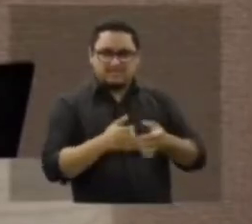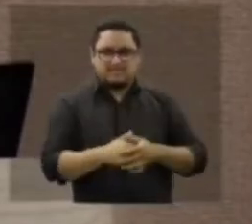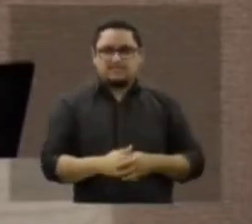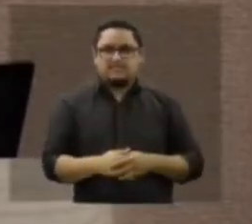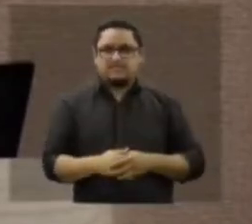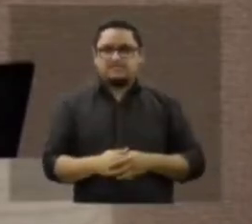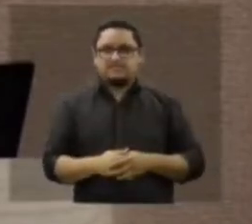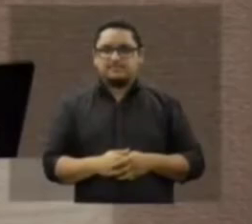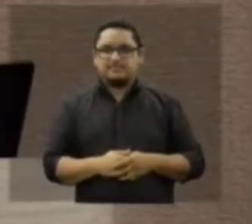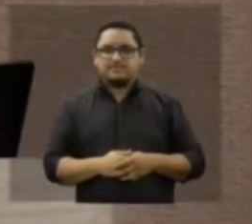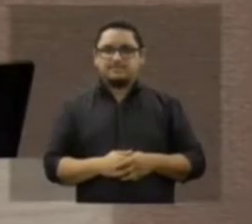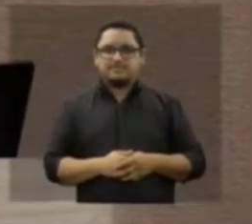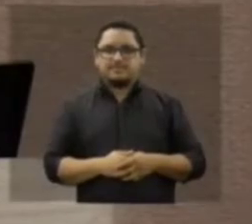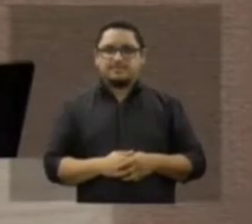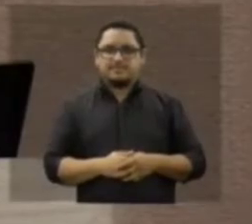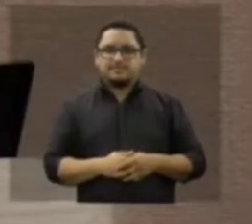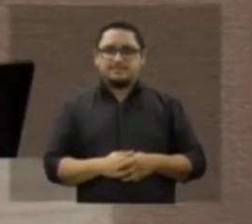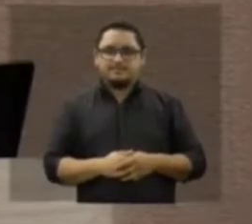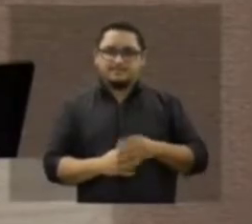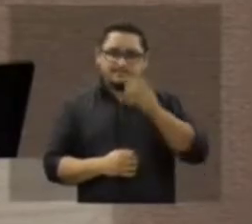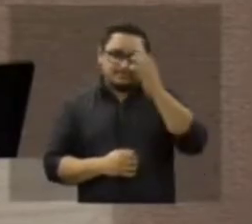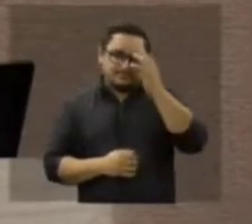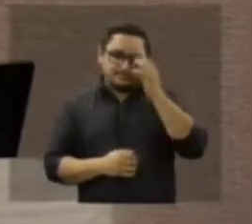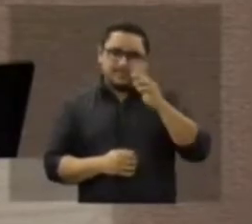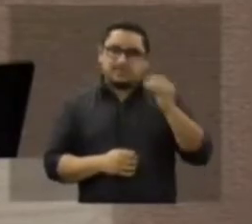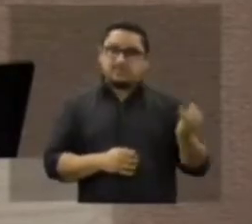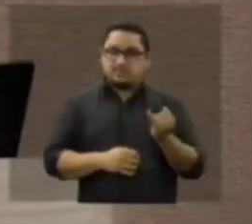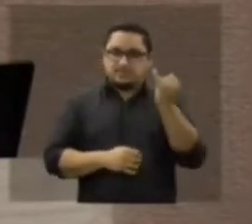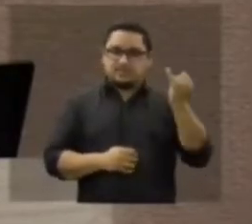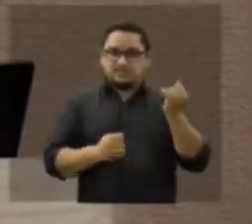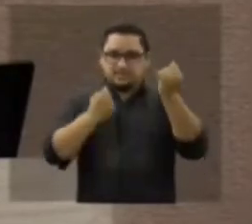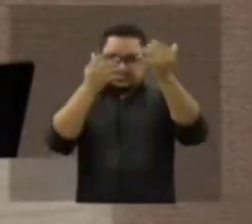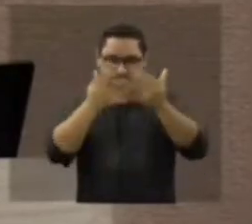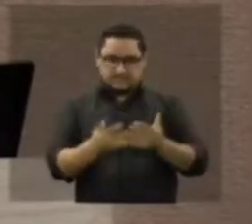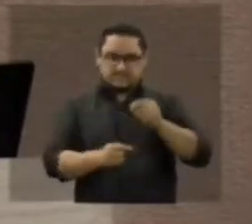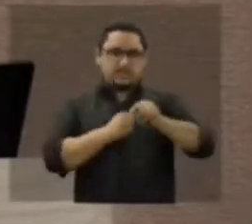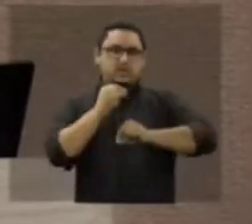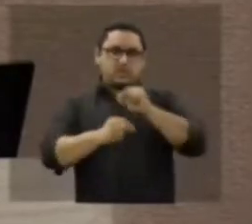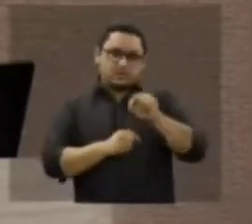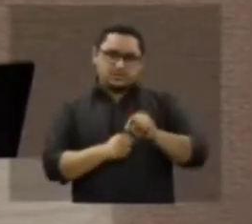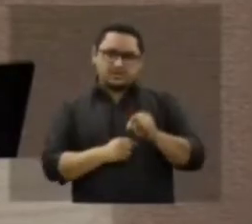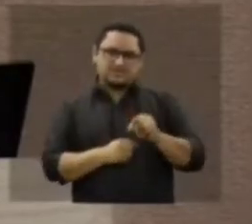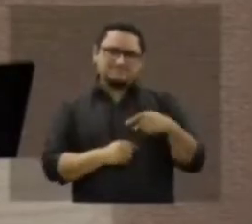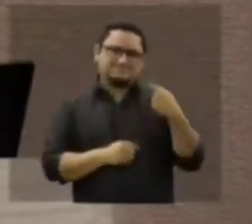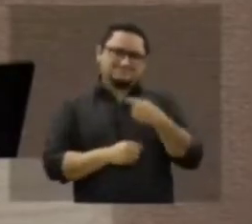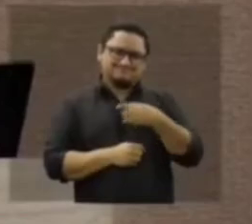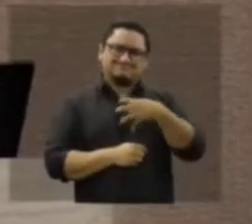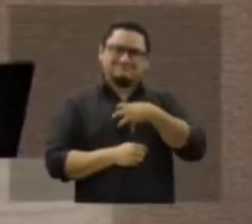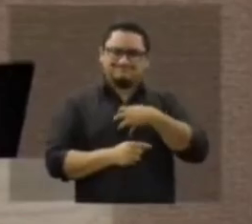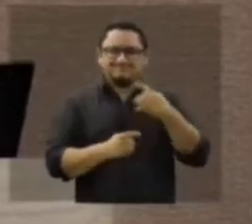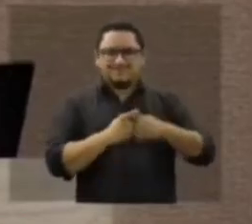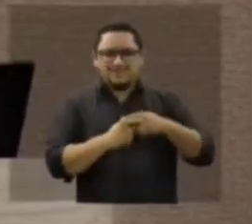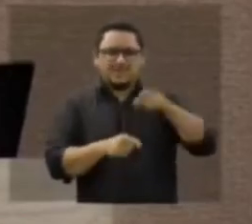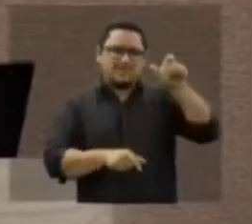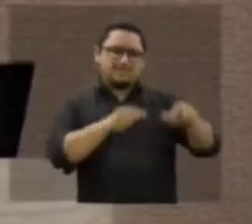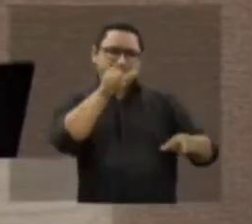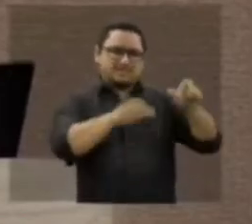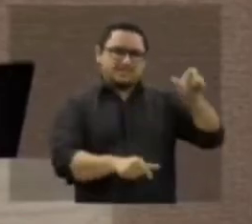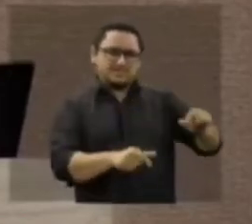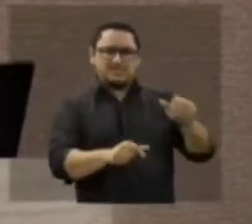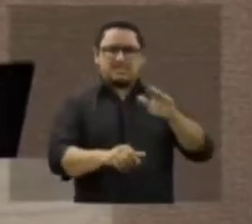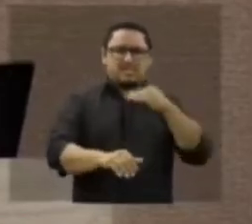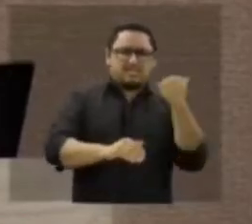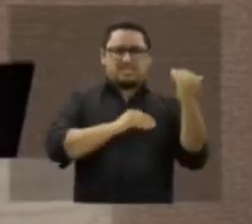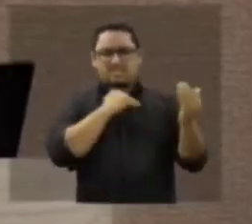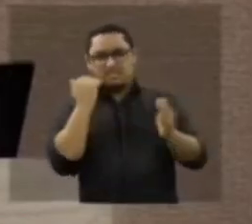e seu povo é essencial enfatizar que a nação lamenta as vidas civis Perdidas em Gaza mas destaca que o